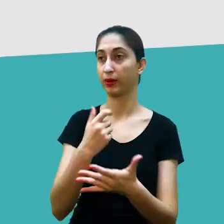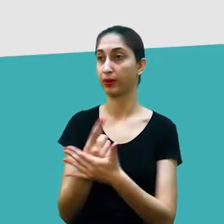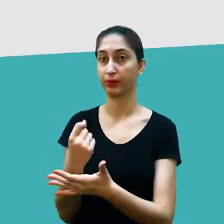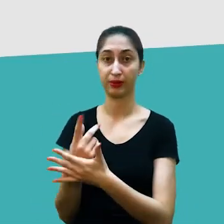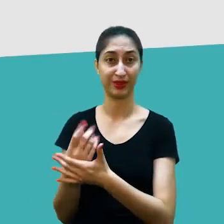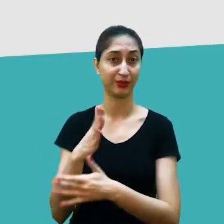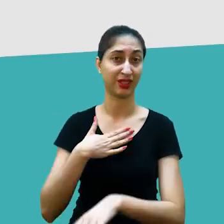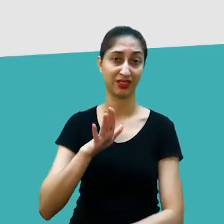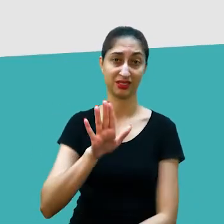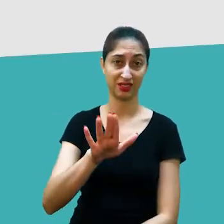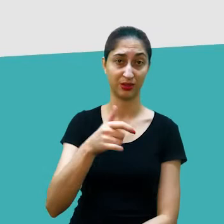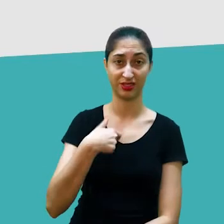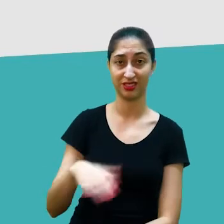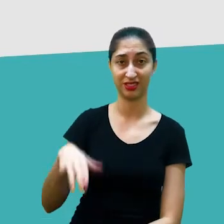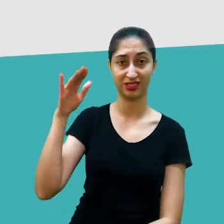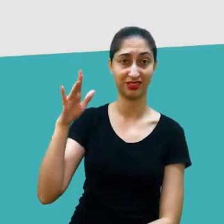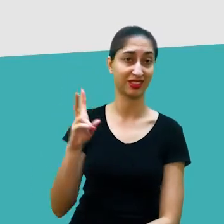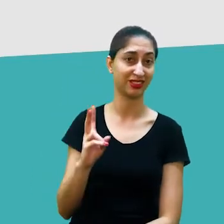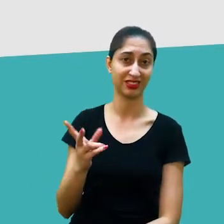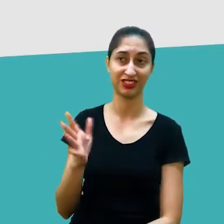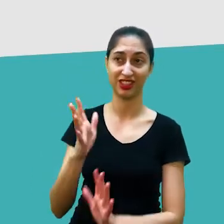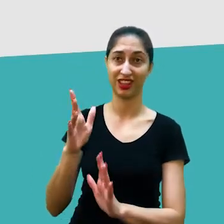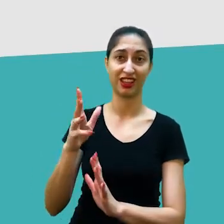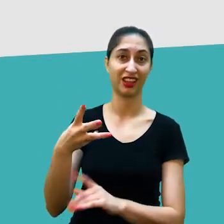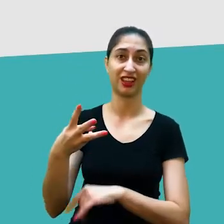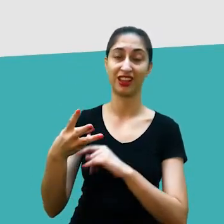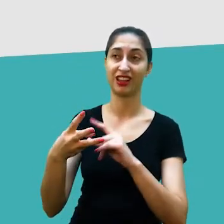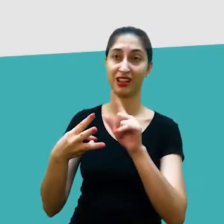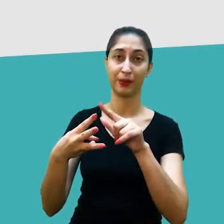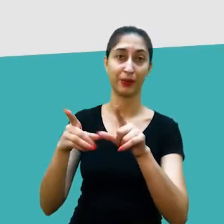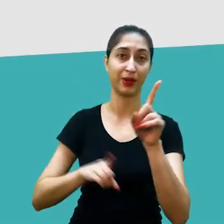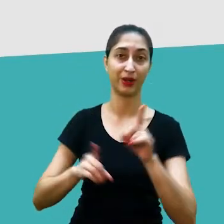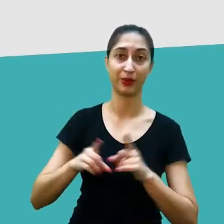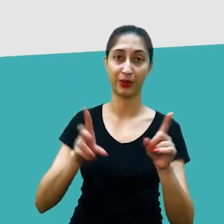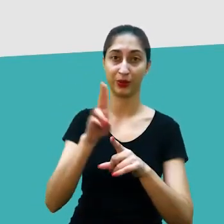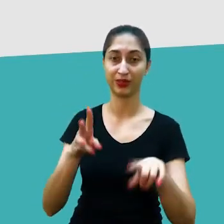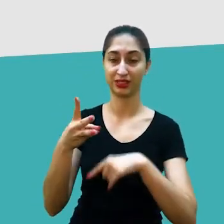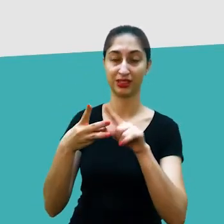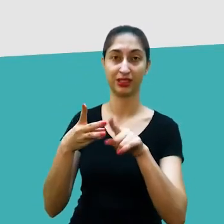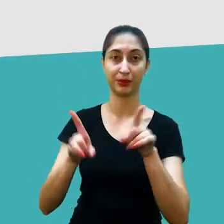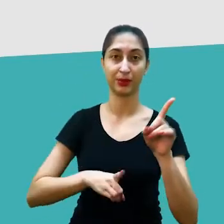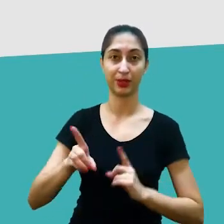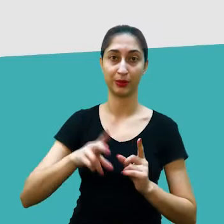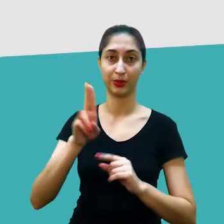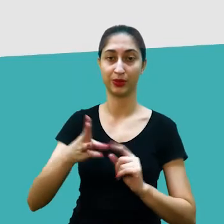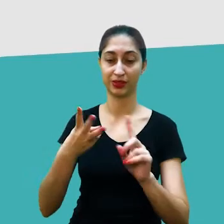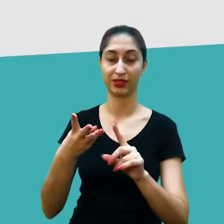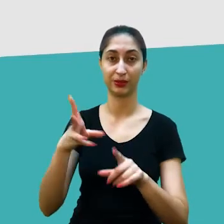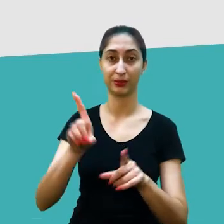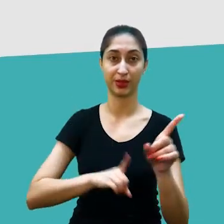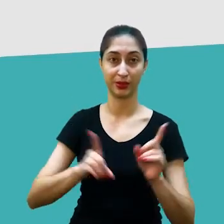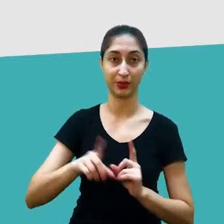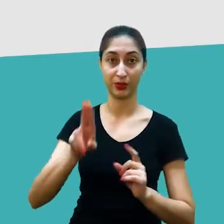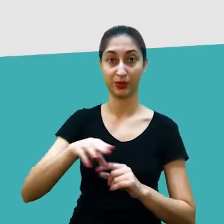fui sustentável porque eu usava a roupa que já vinha da terceira vez que já estava sendo usada. Então, a gente esquece muito disso, né? A gente perde